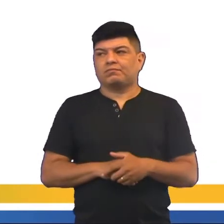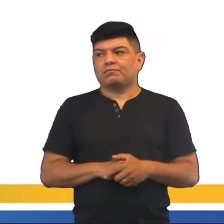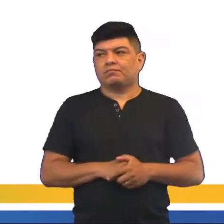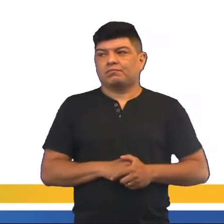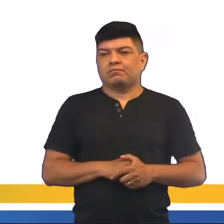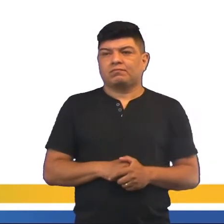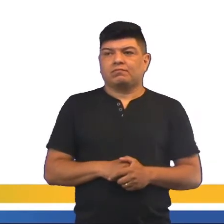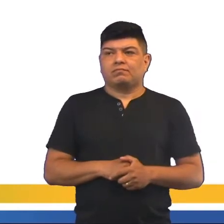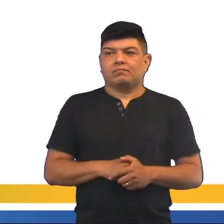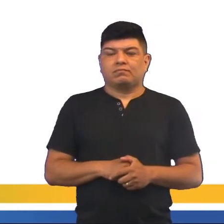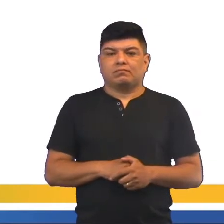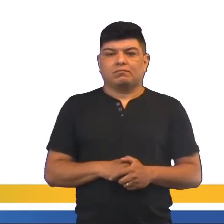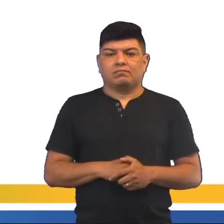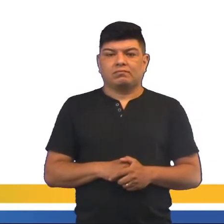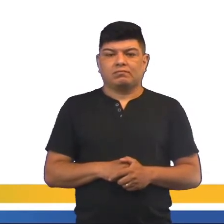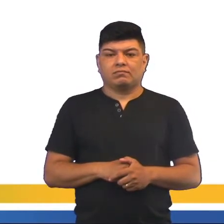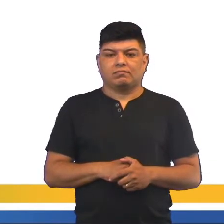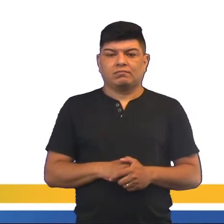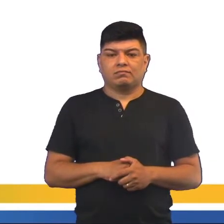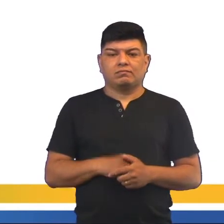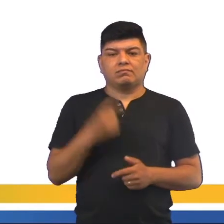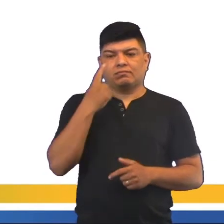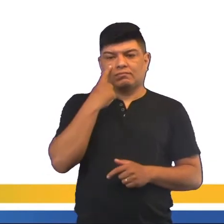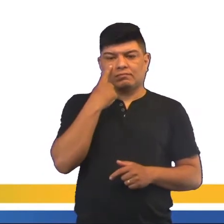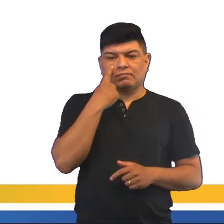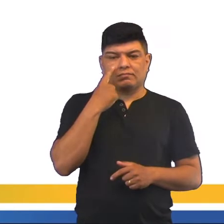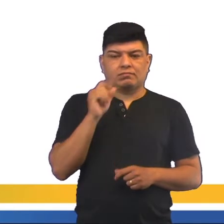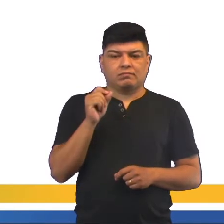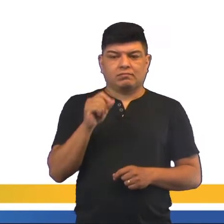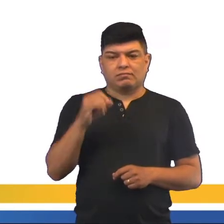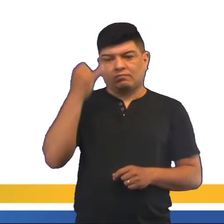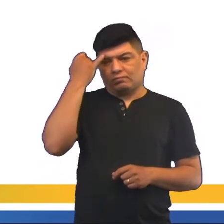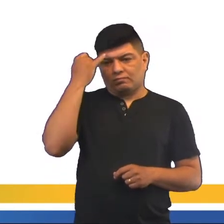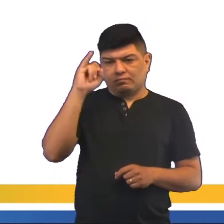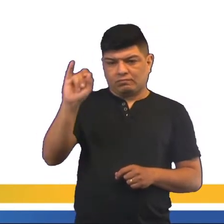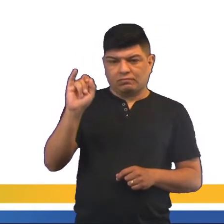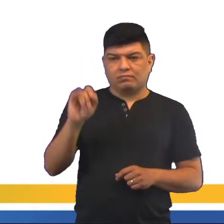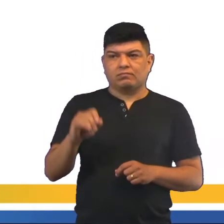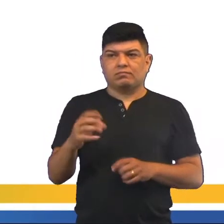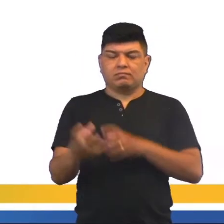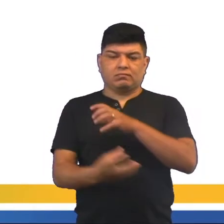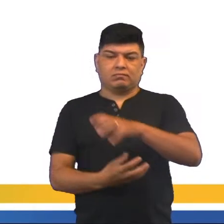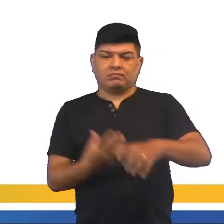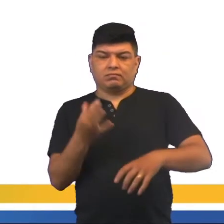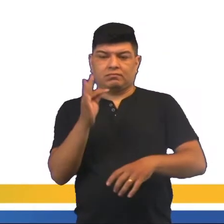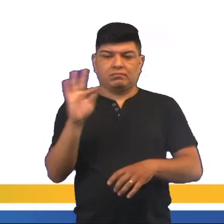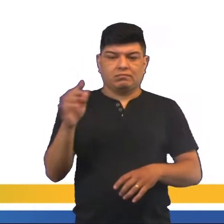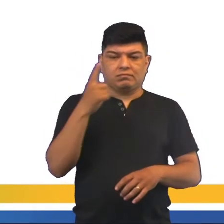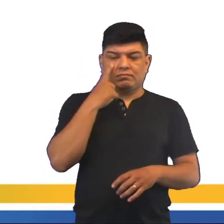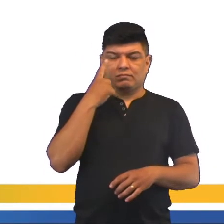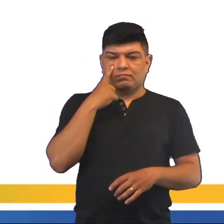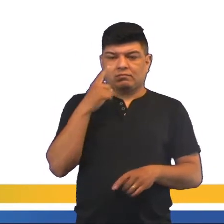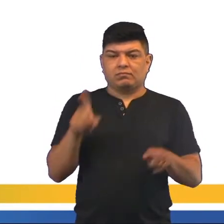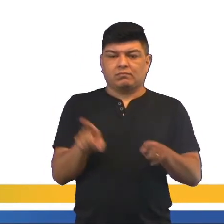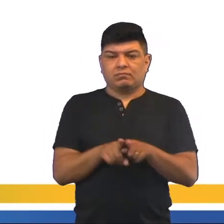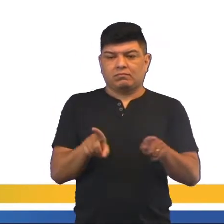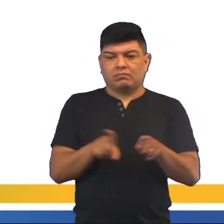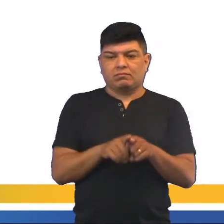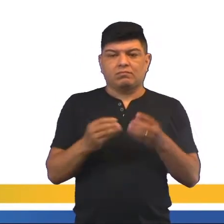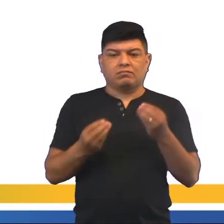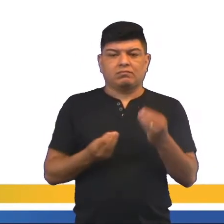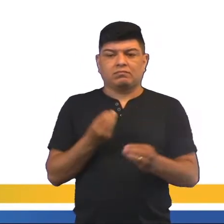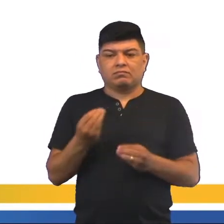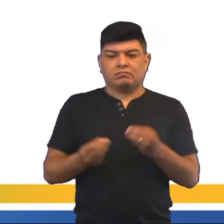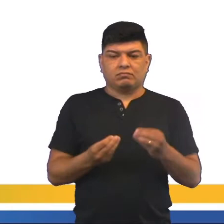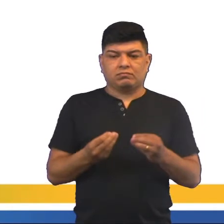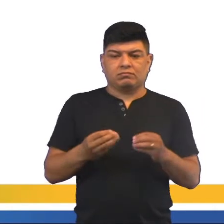de mobilização permanente. Então, a gente observa lá que os ideais da Revolução Francesa é observado pelo Hobsbawm como